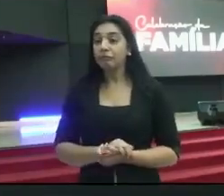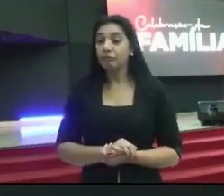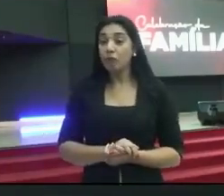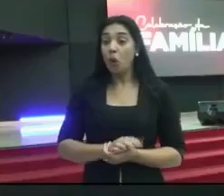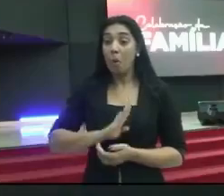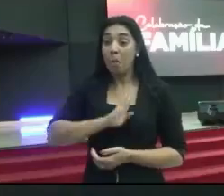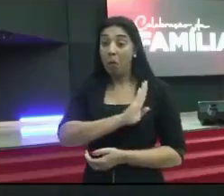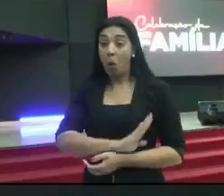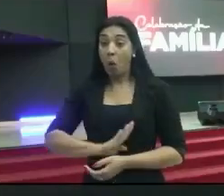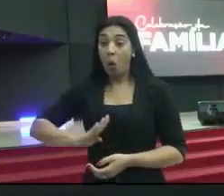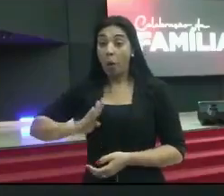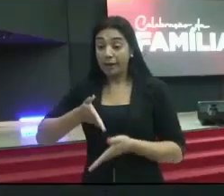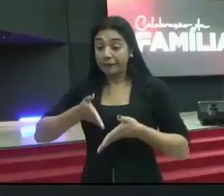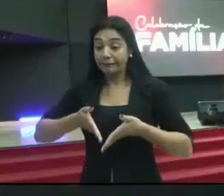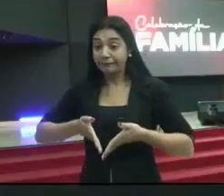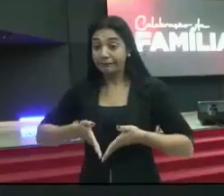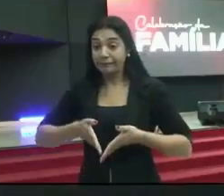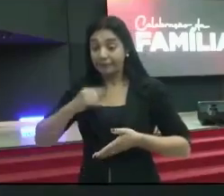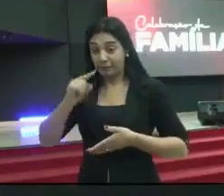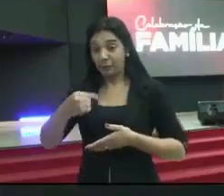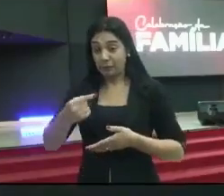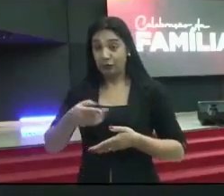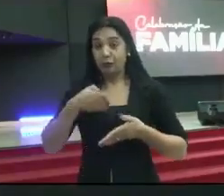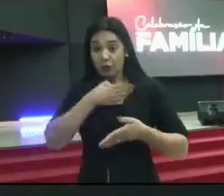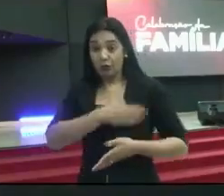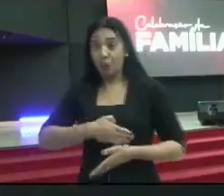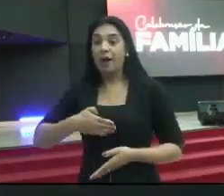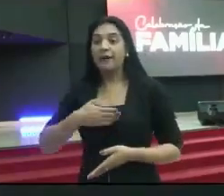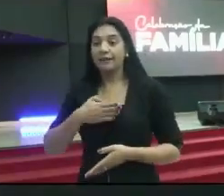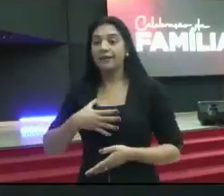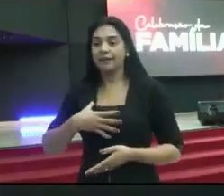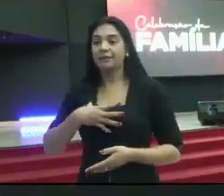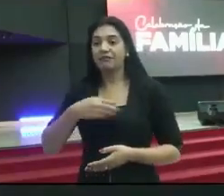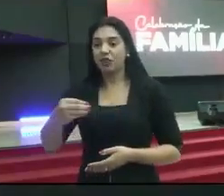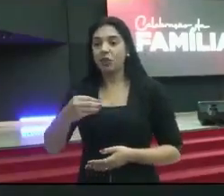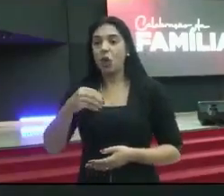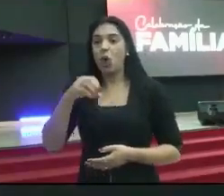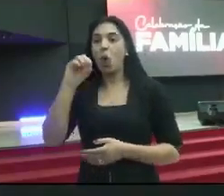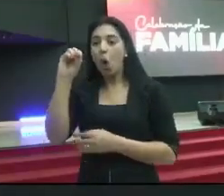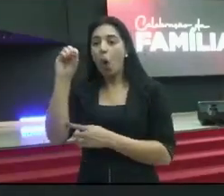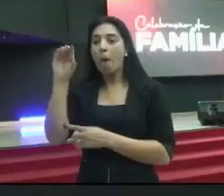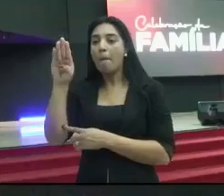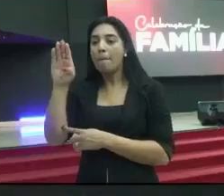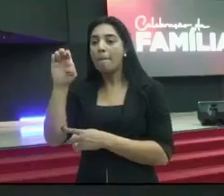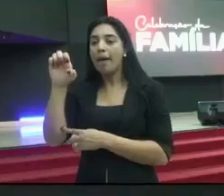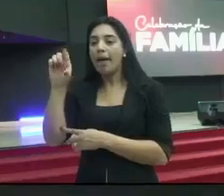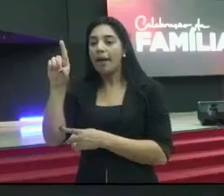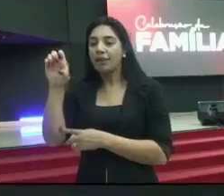Boaz gerou Obed. Eu lhe digo onde está Ruth,